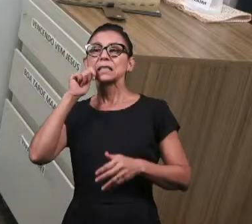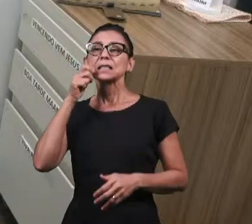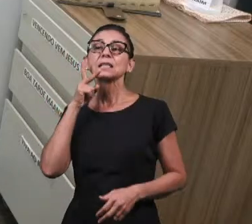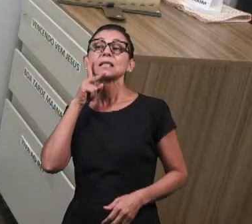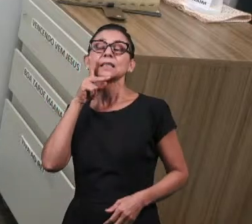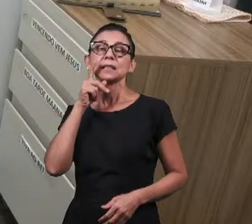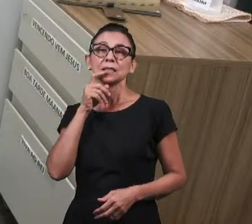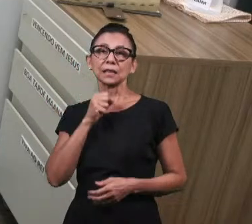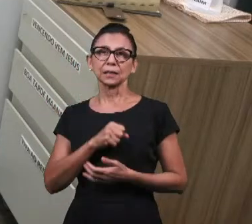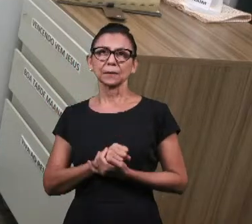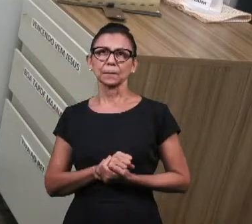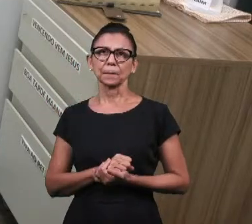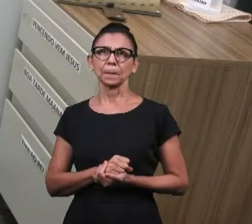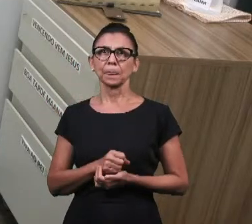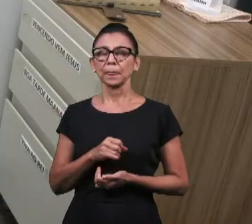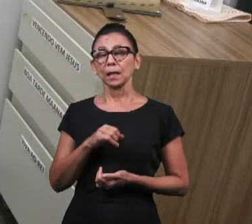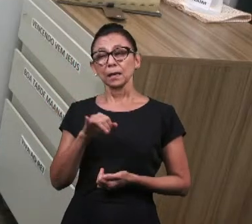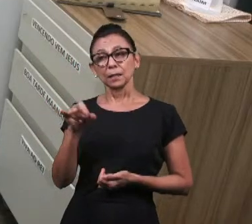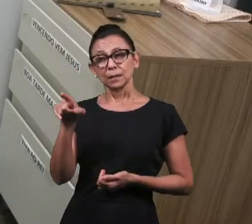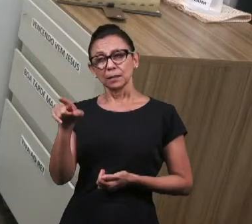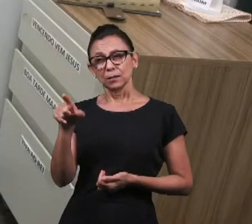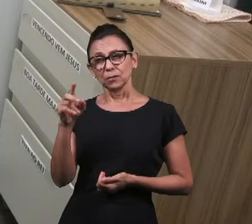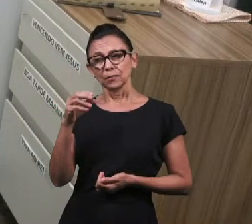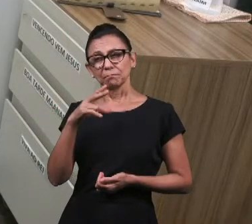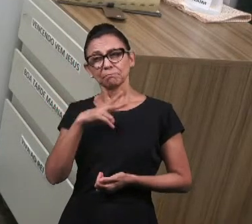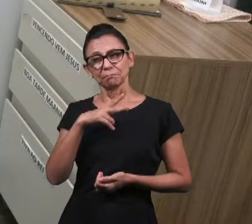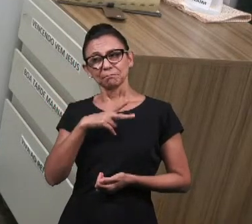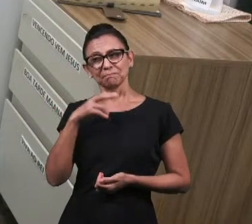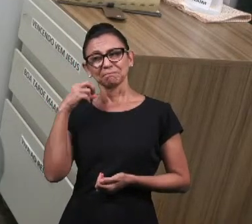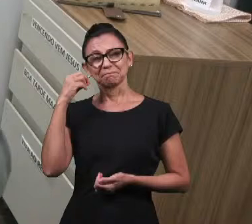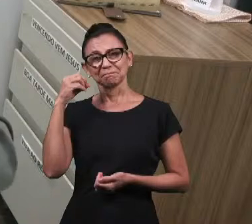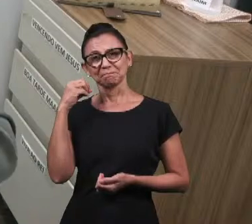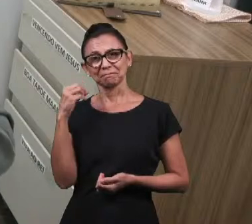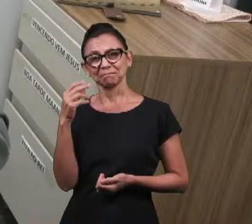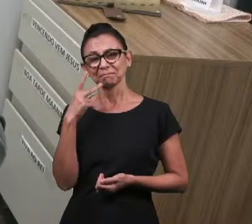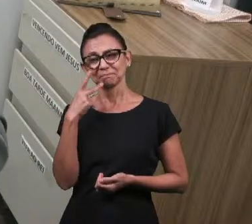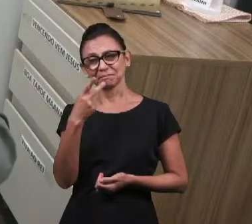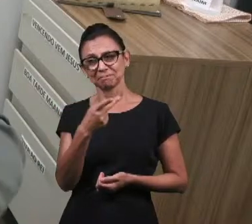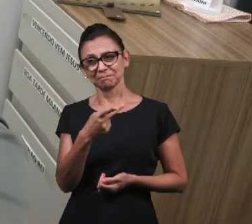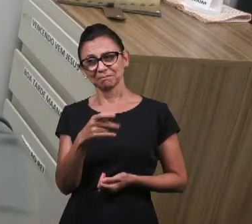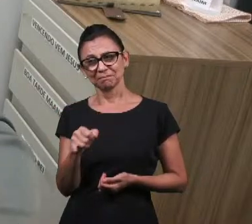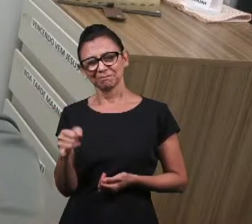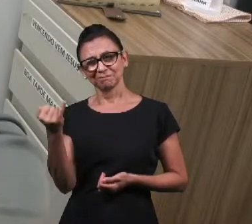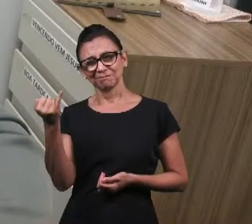tiver particularmente uma experiência para contar, conte também, aproveita.